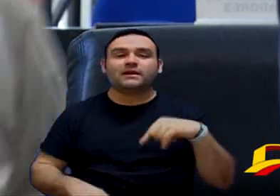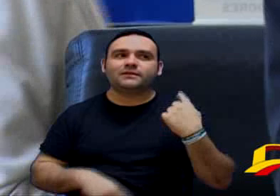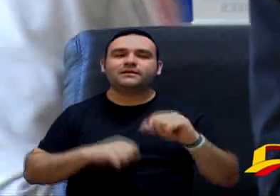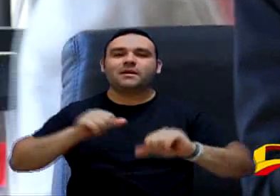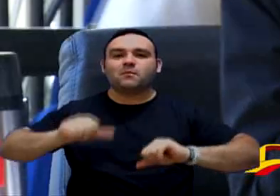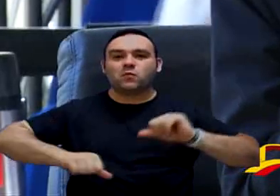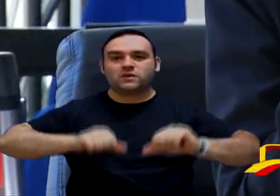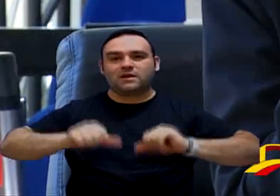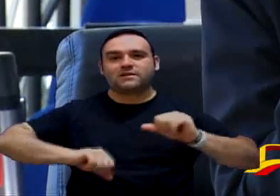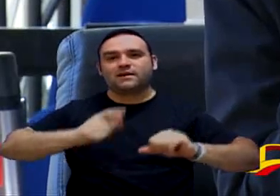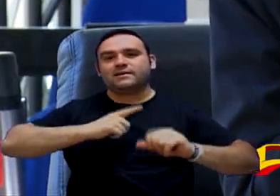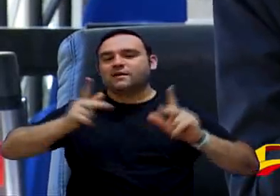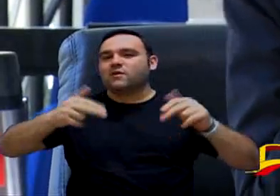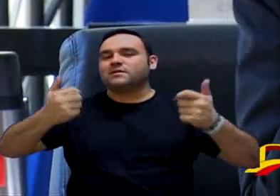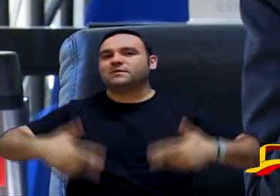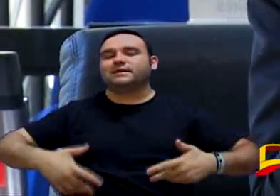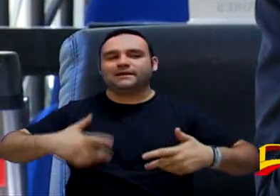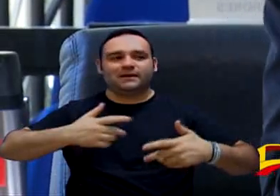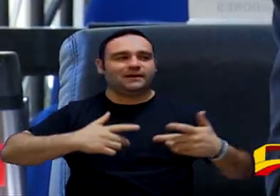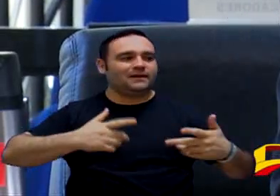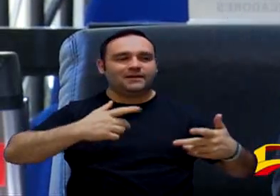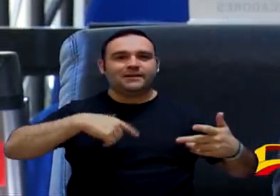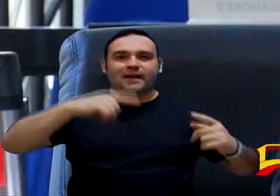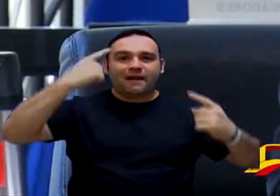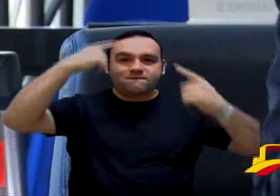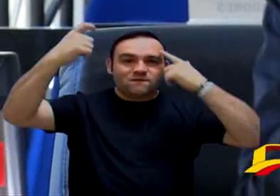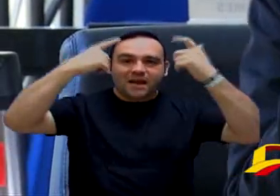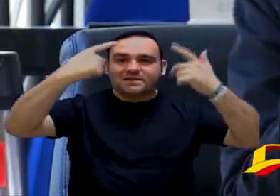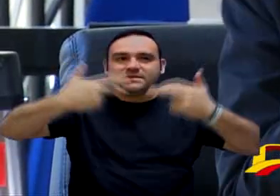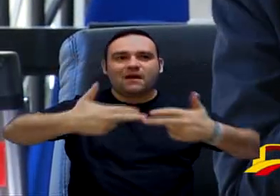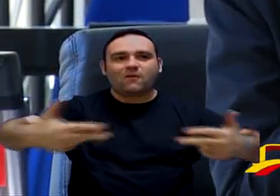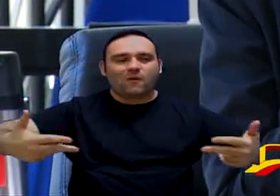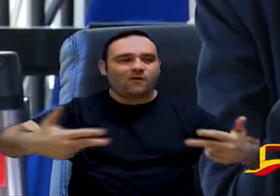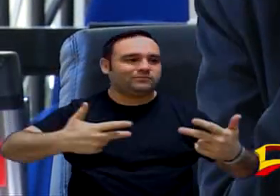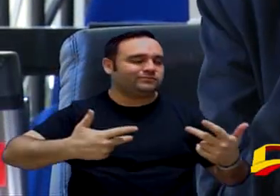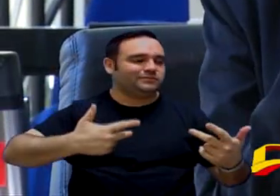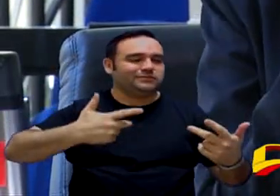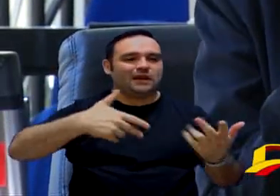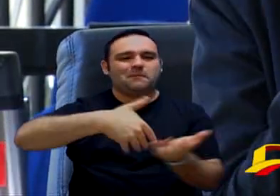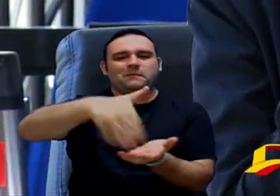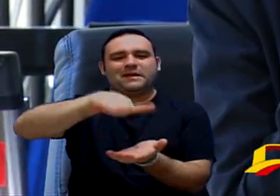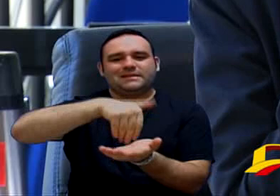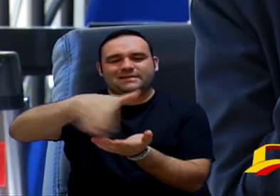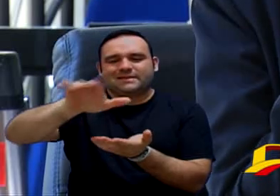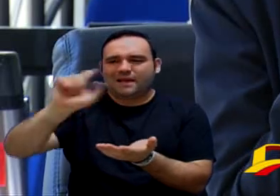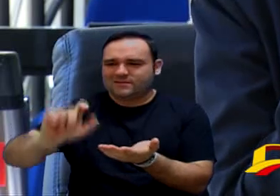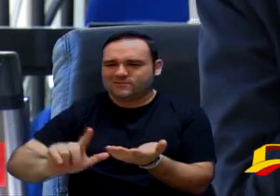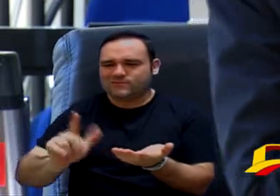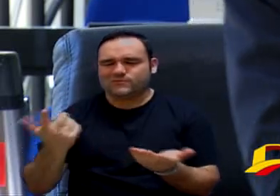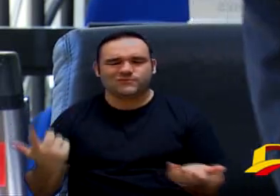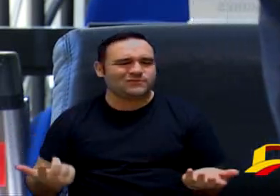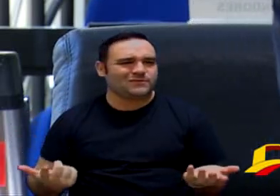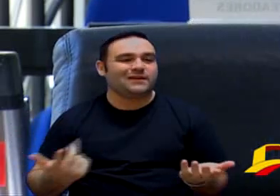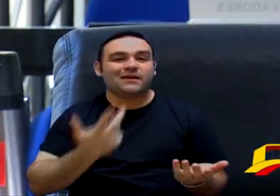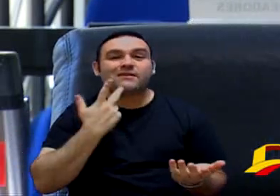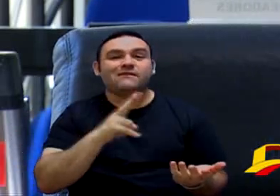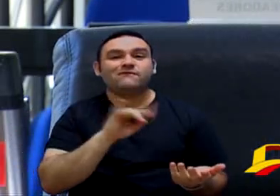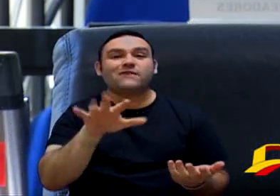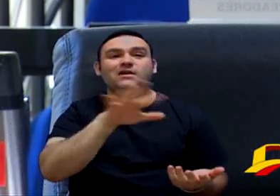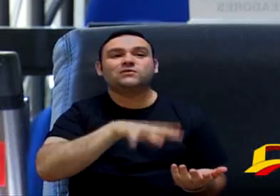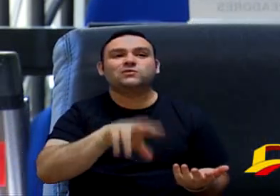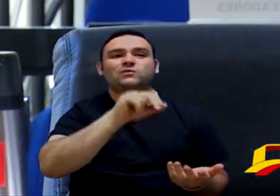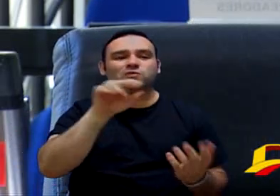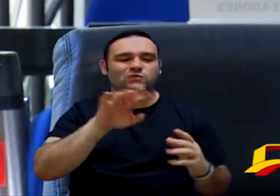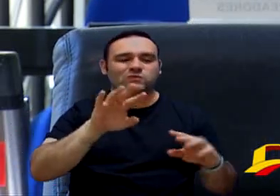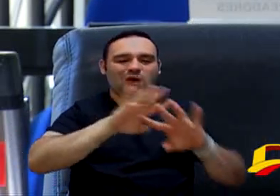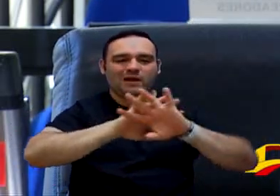mudanças né como eu disse tiram da cartola uma coisa x pintar a ciclovia de azul vai pintar todo o